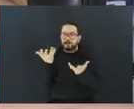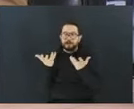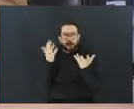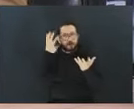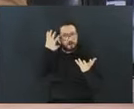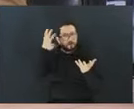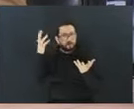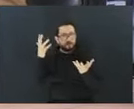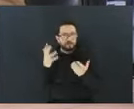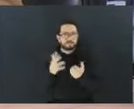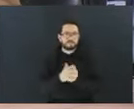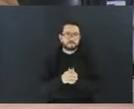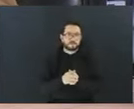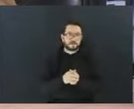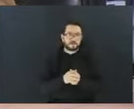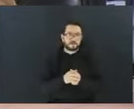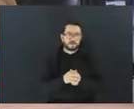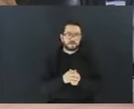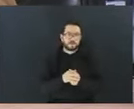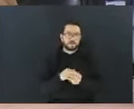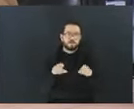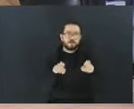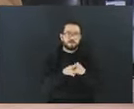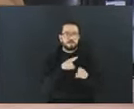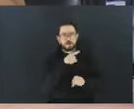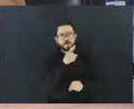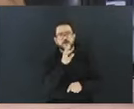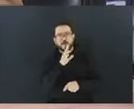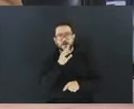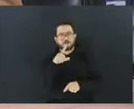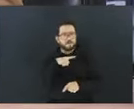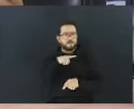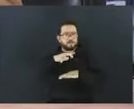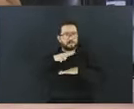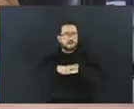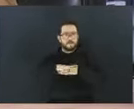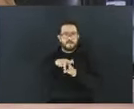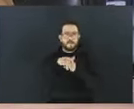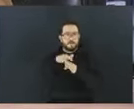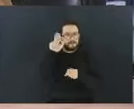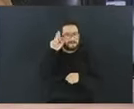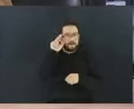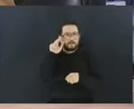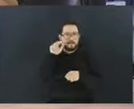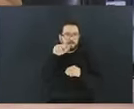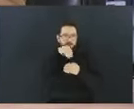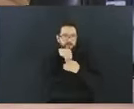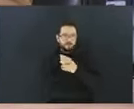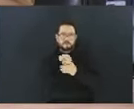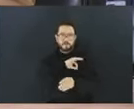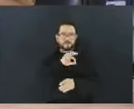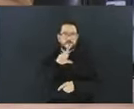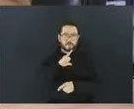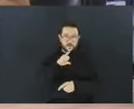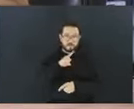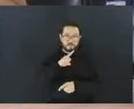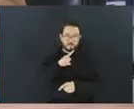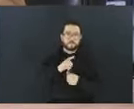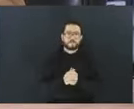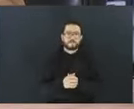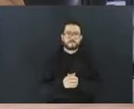ecoterapia também no regimento, a senhora deve conhecer, que trata dessa situação e outras situações também. Até o Walter, por